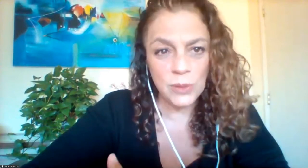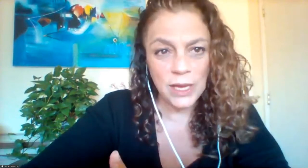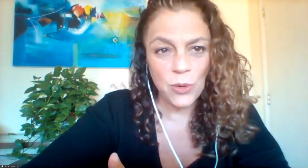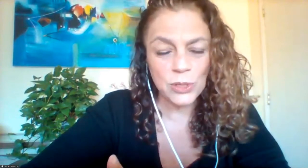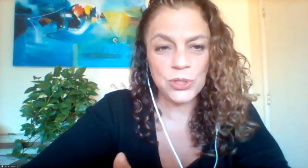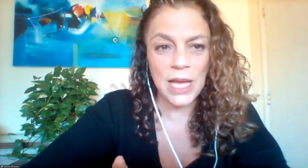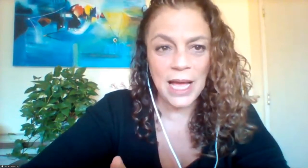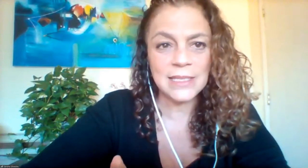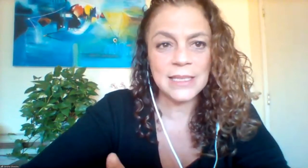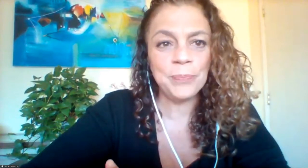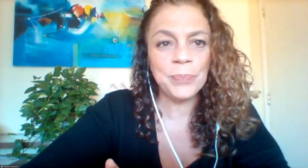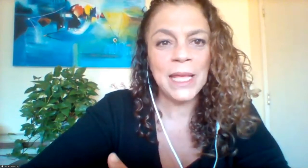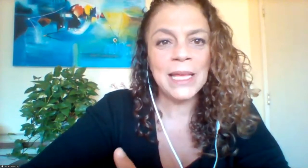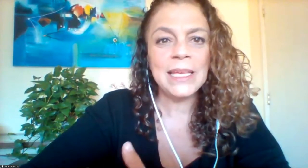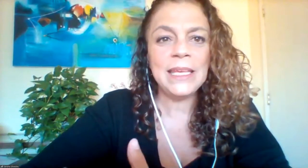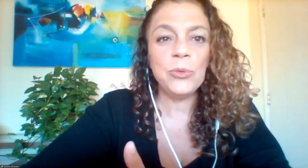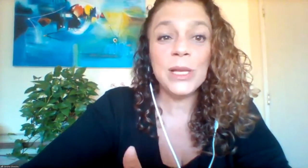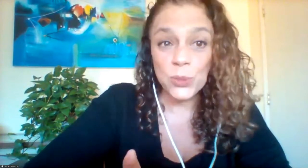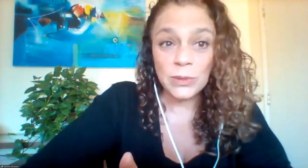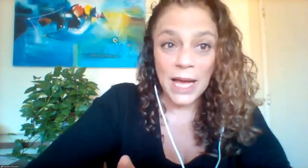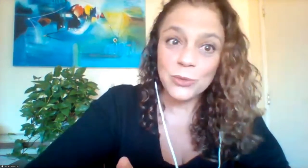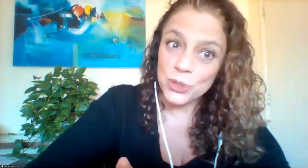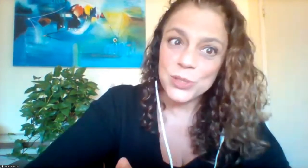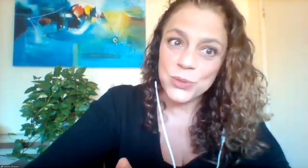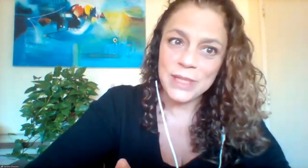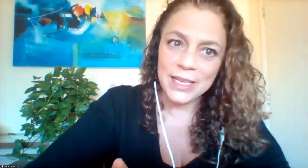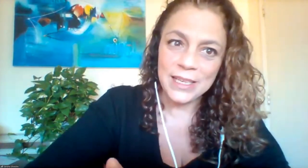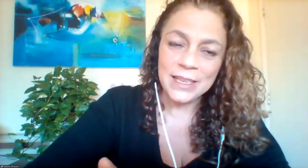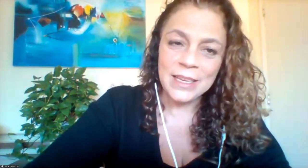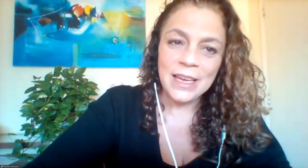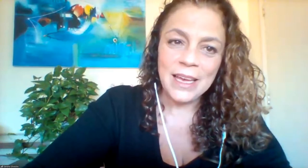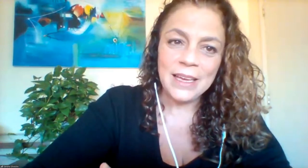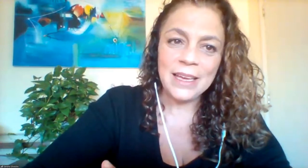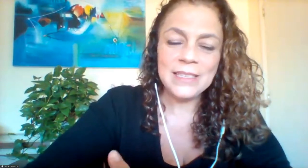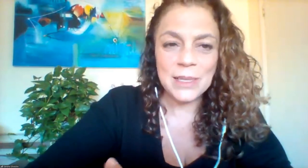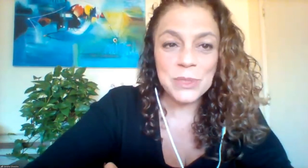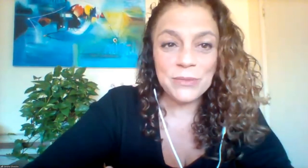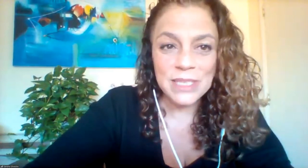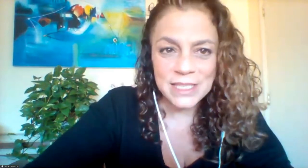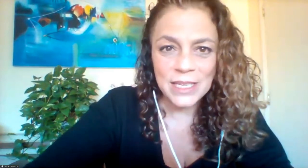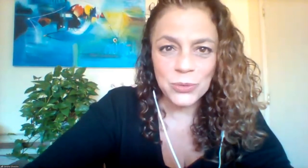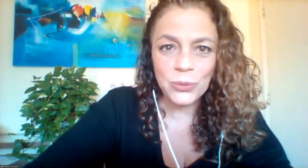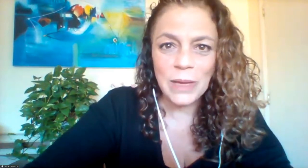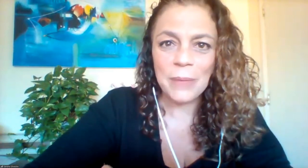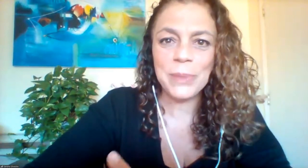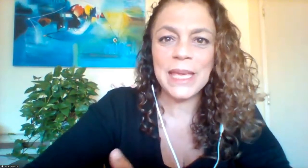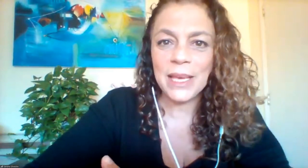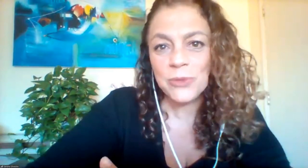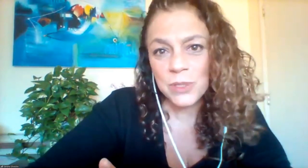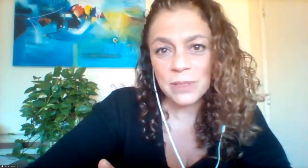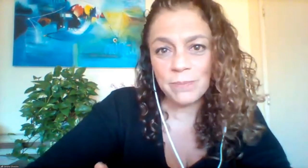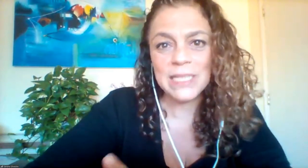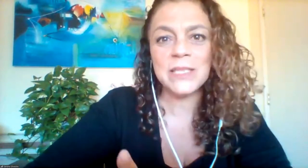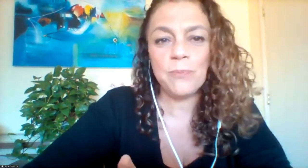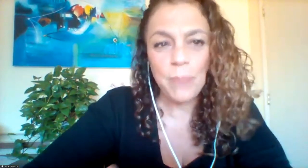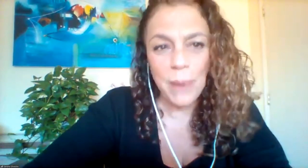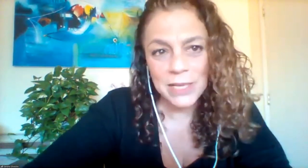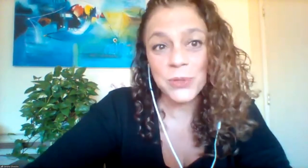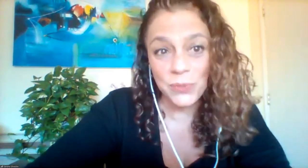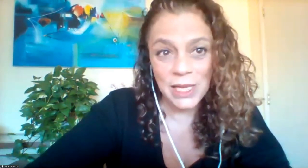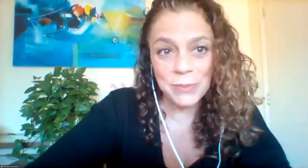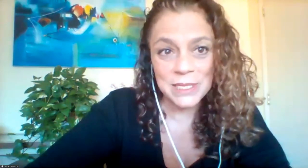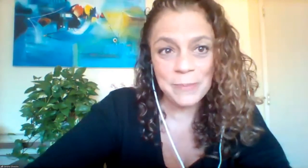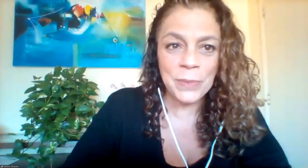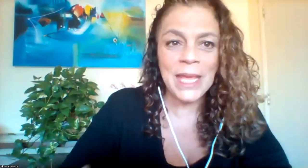no recorte de raça, e o resultado disso está aí. Estamos avançando a pequenos, mas